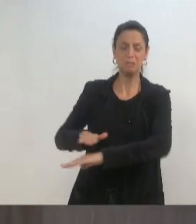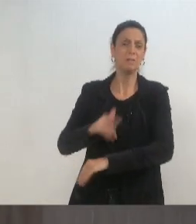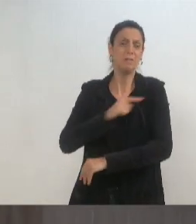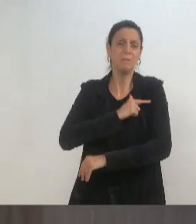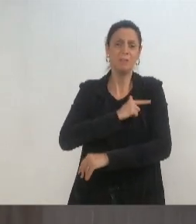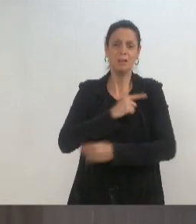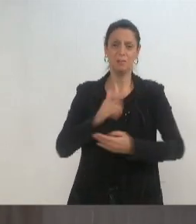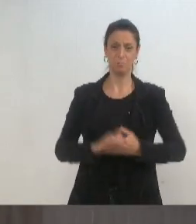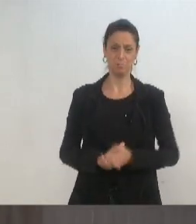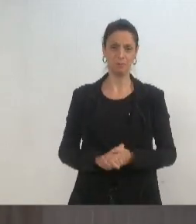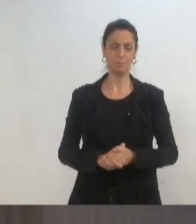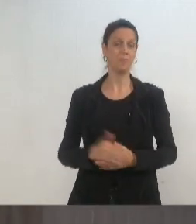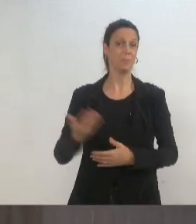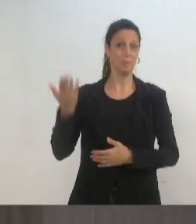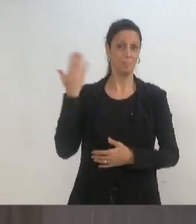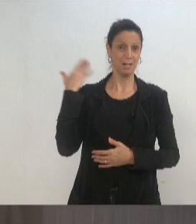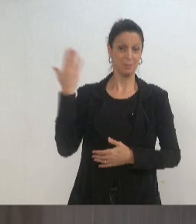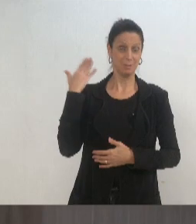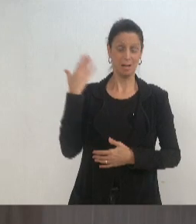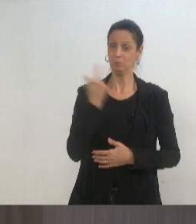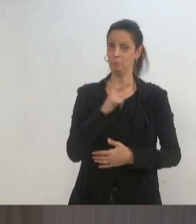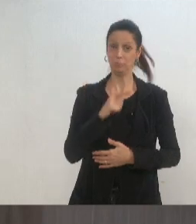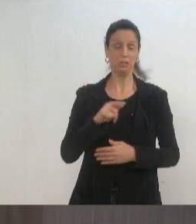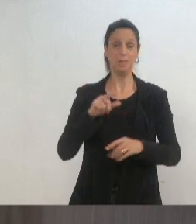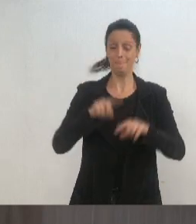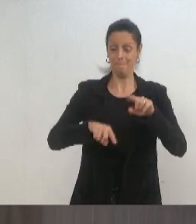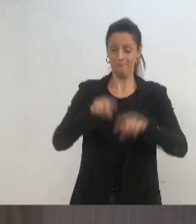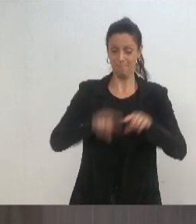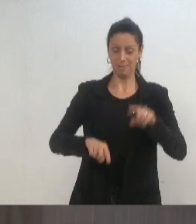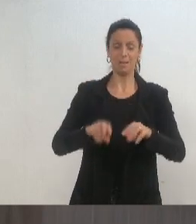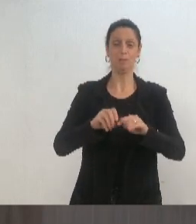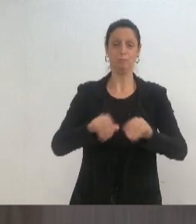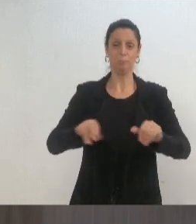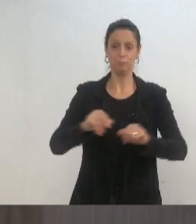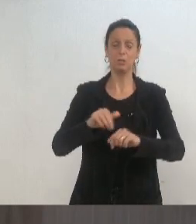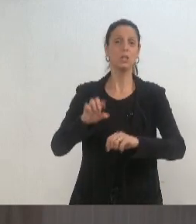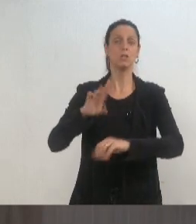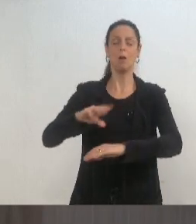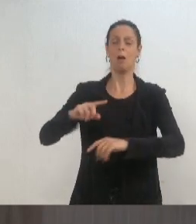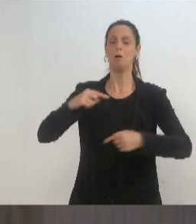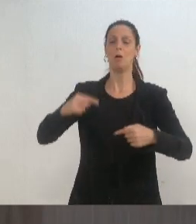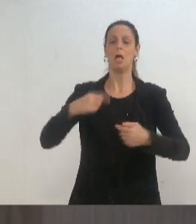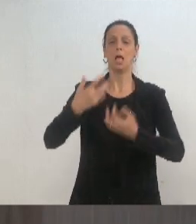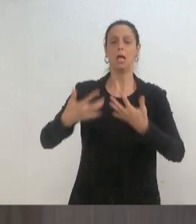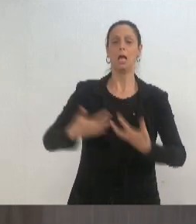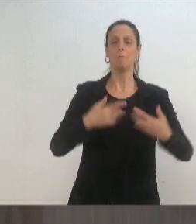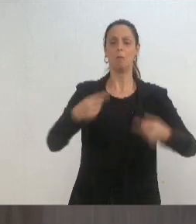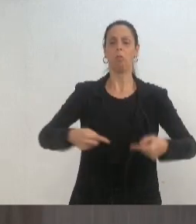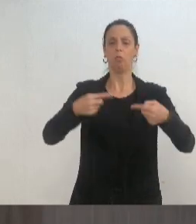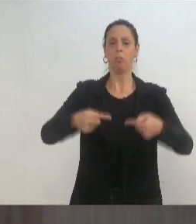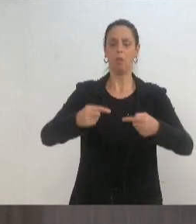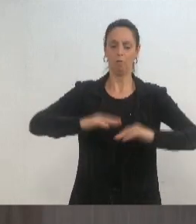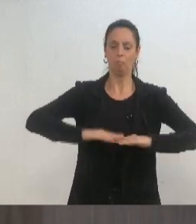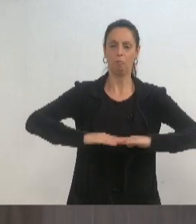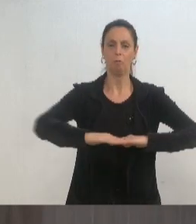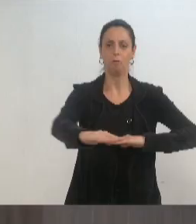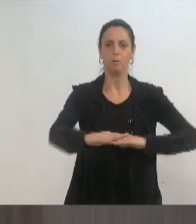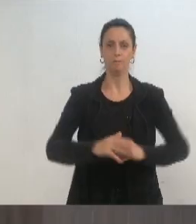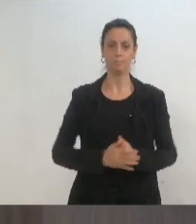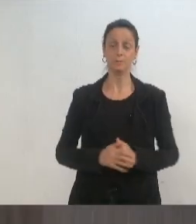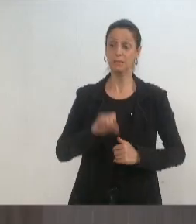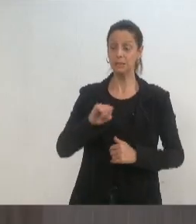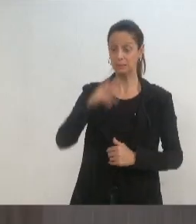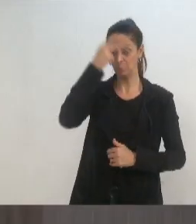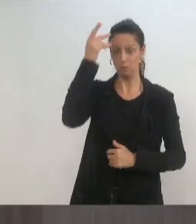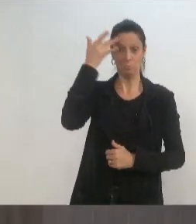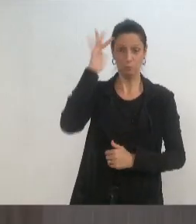vez que não tinha macadame, ele só passava e rastelava. Ou seja, alguém tem que orientar esses patrulheiros. Tem que chegar lá, querido, deixa eu te explicar. Se tu não sabe, eu vou te